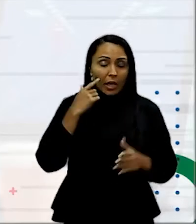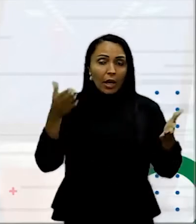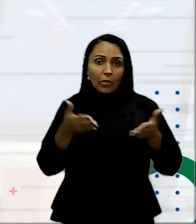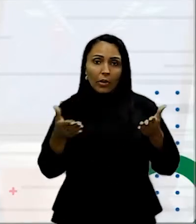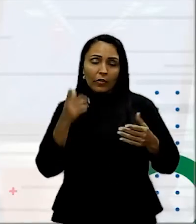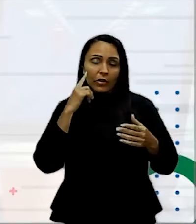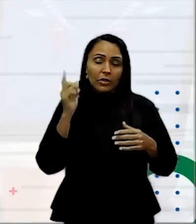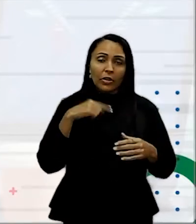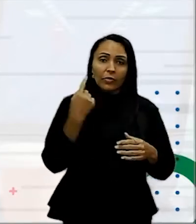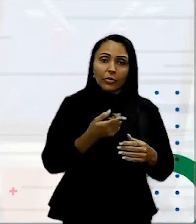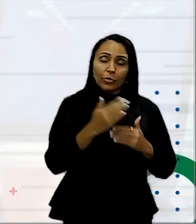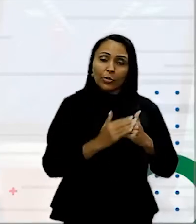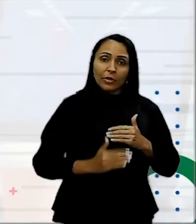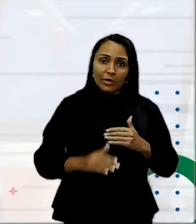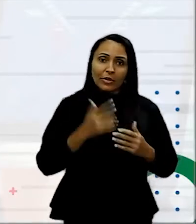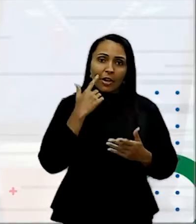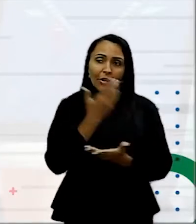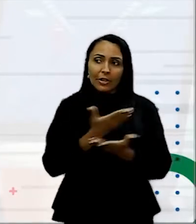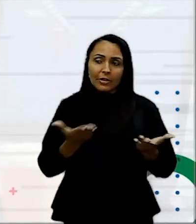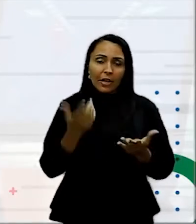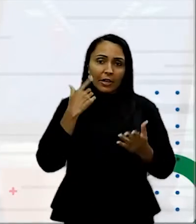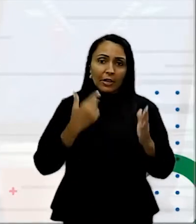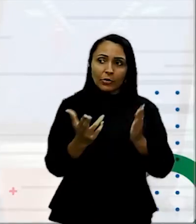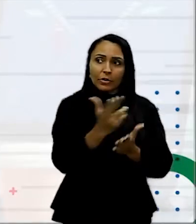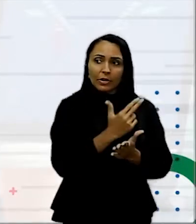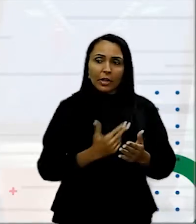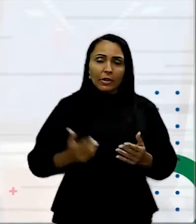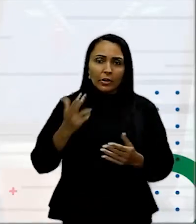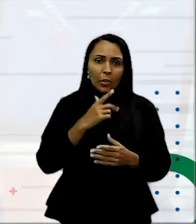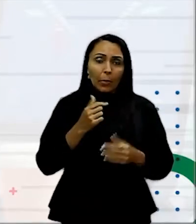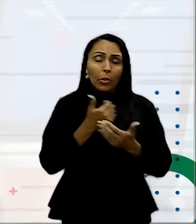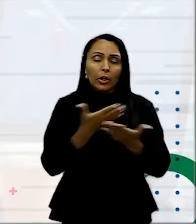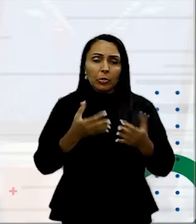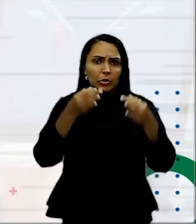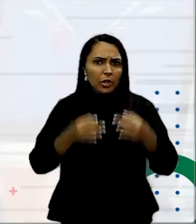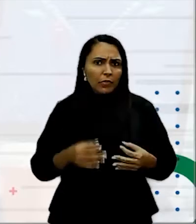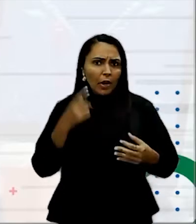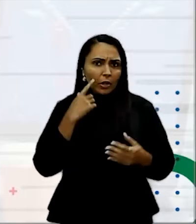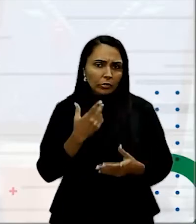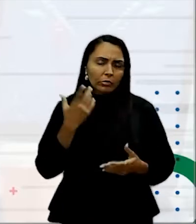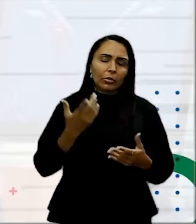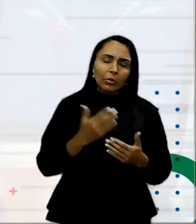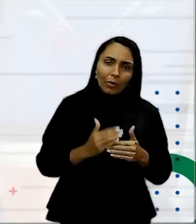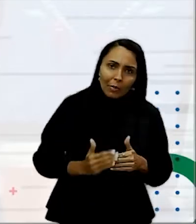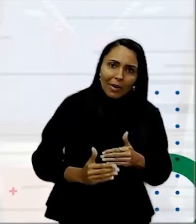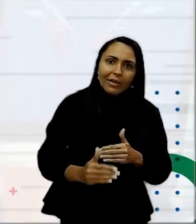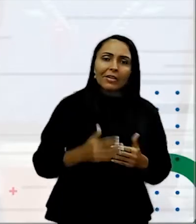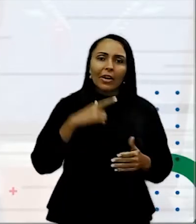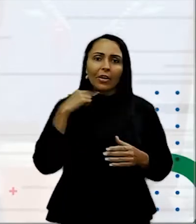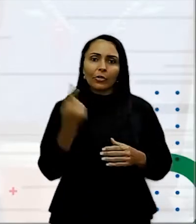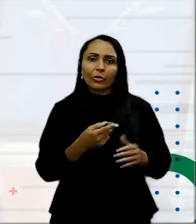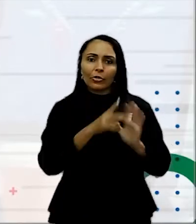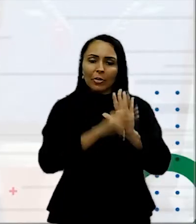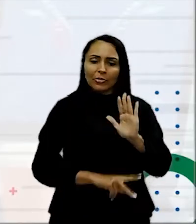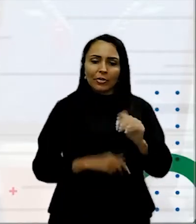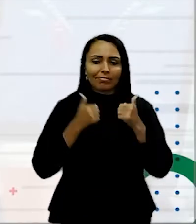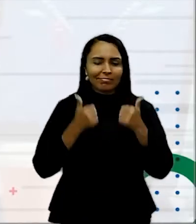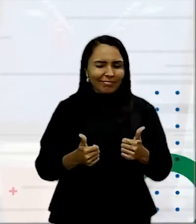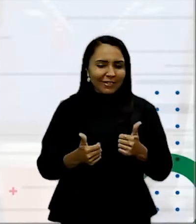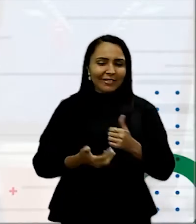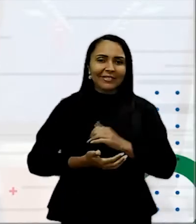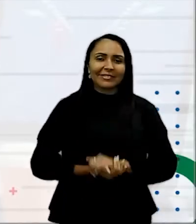conceitos iniciais dessa área do design, nós vamos de fato colocar a mão na massa e começar os nossos protótipos, certo?